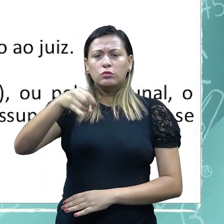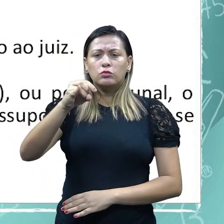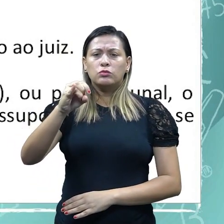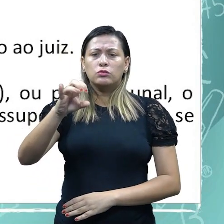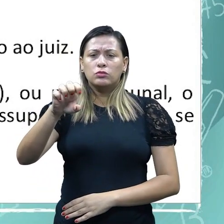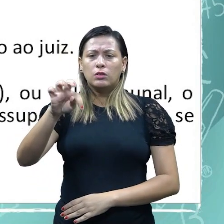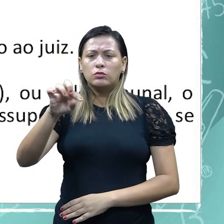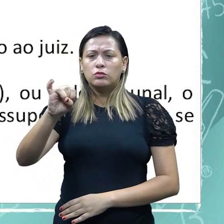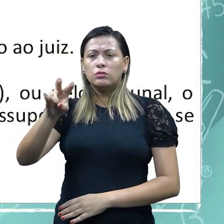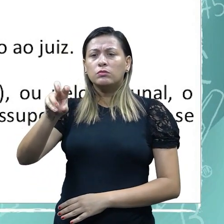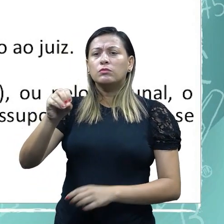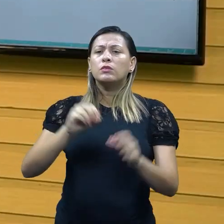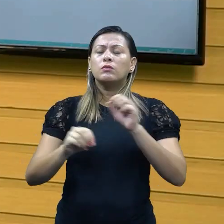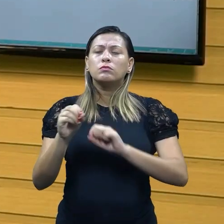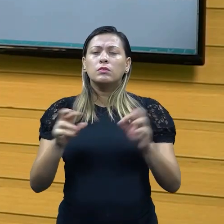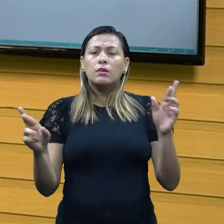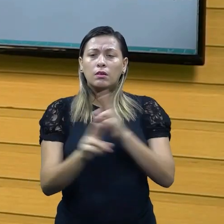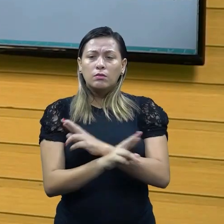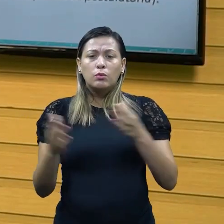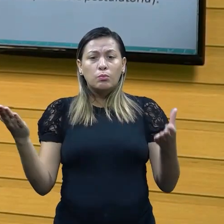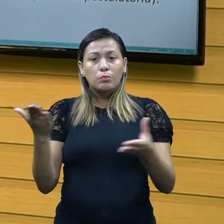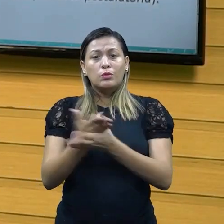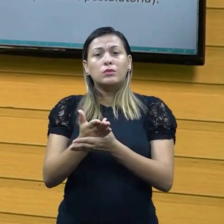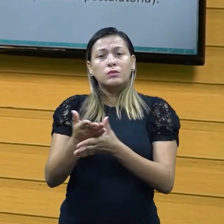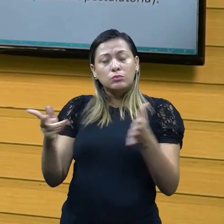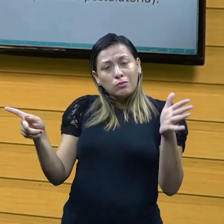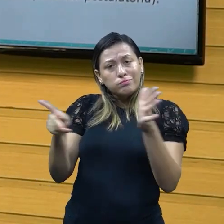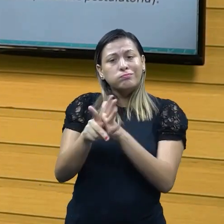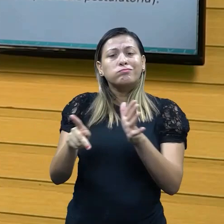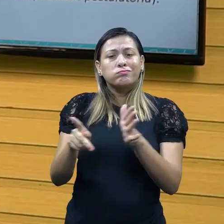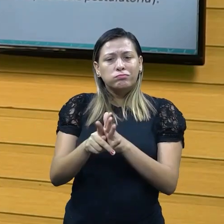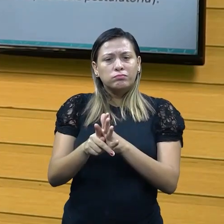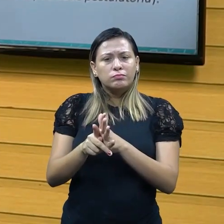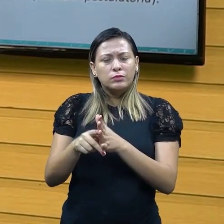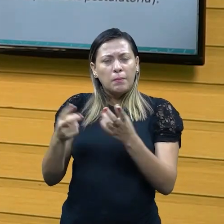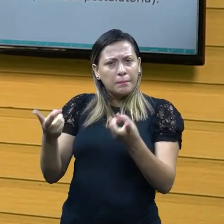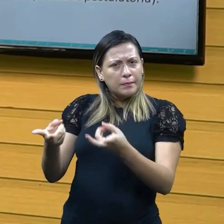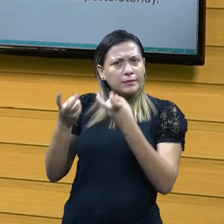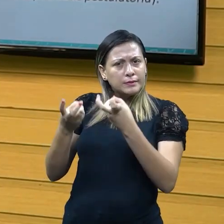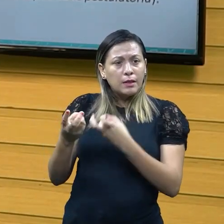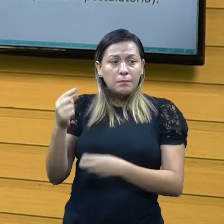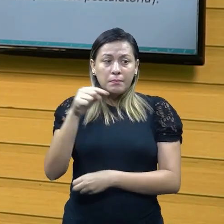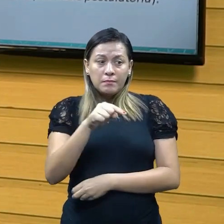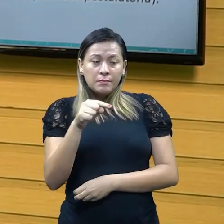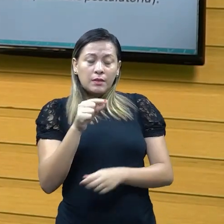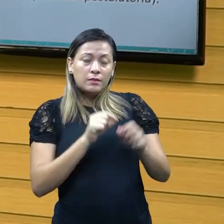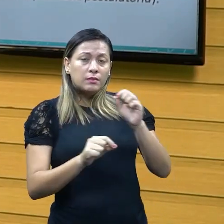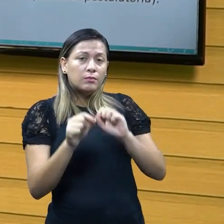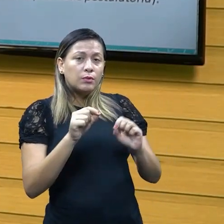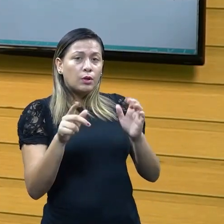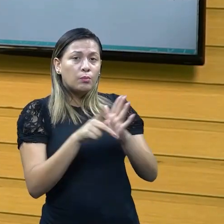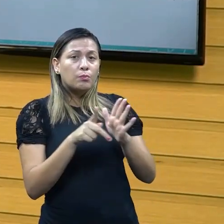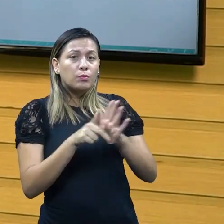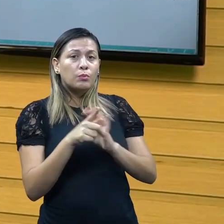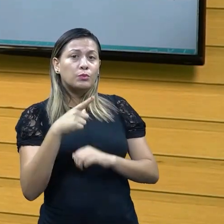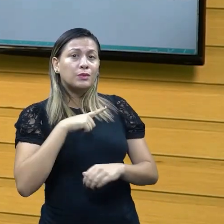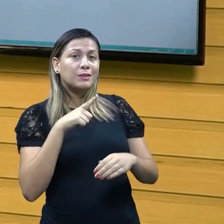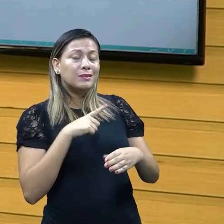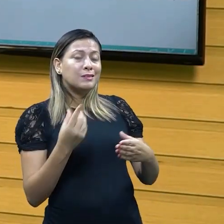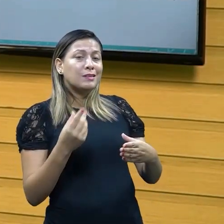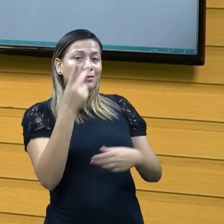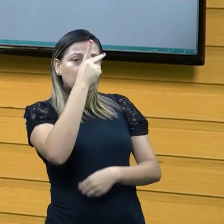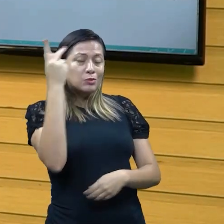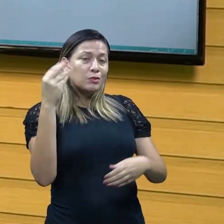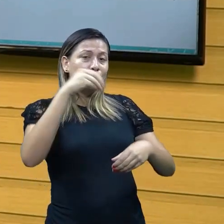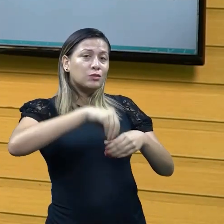relação processual em si. Olha bem, ele fala das partes, do sujeito na relação.